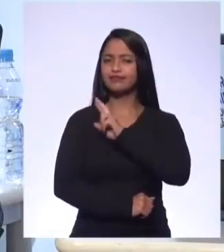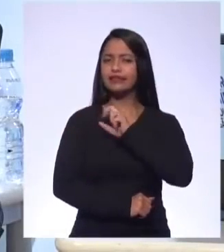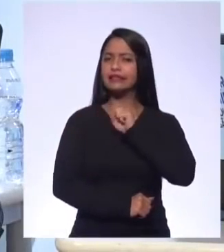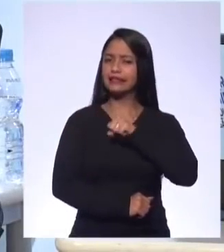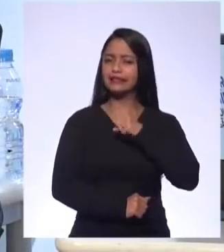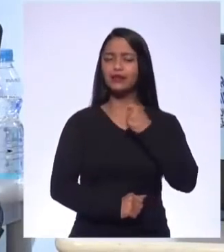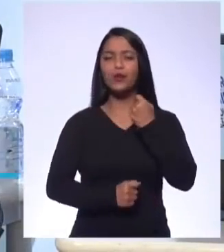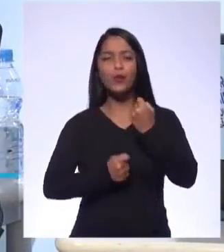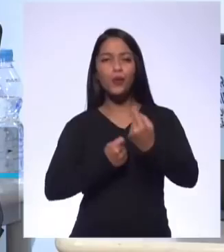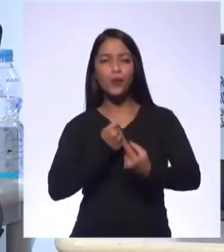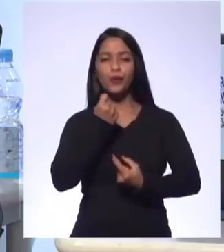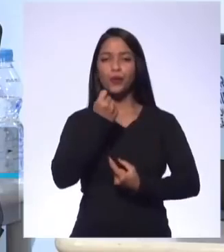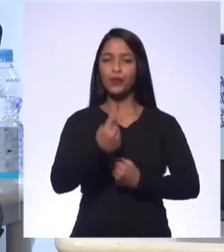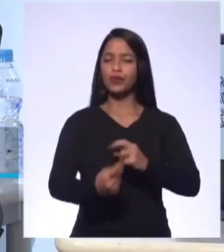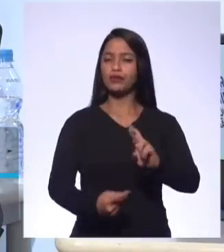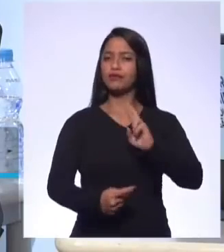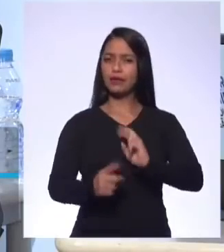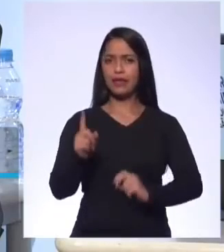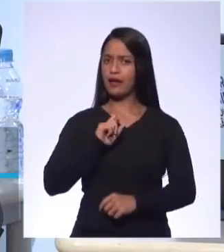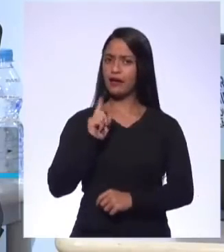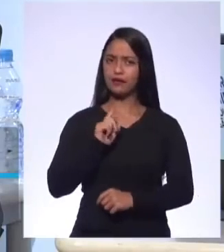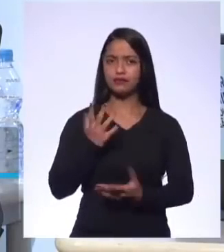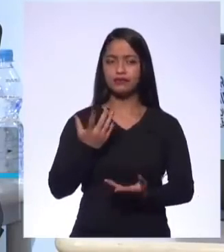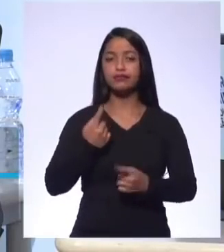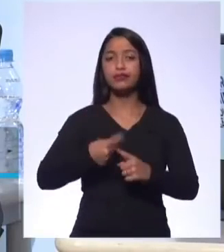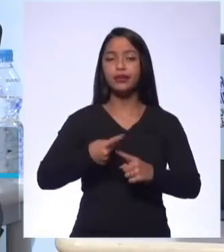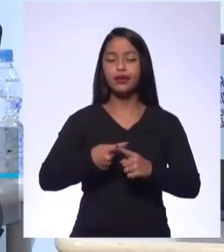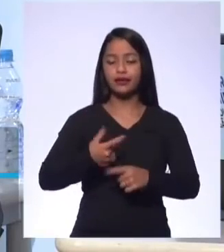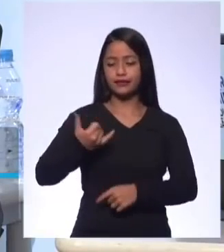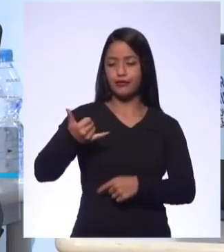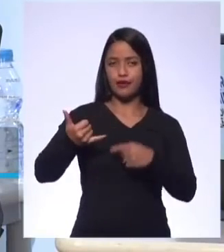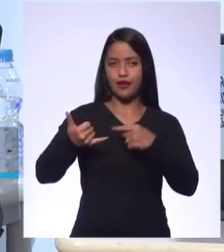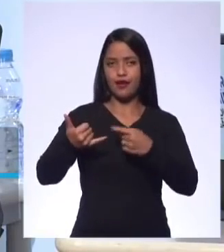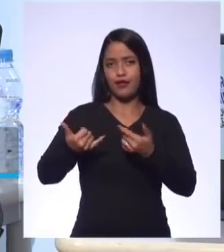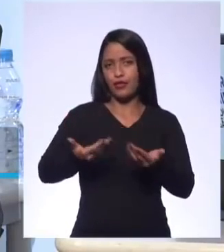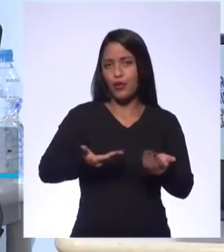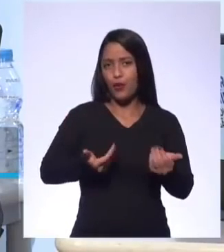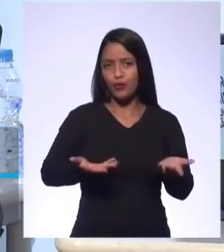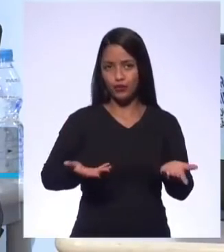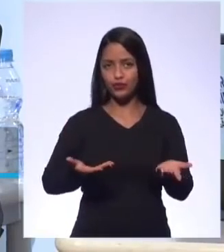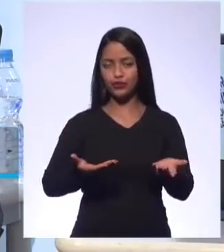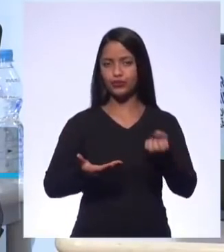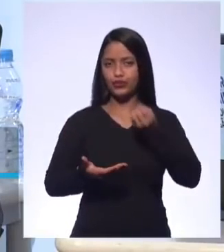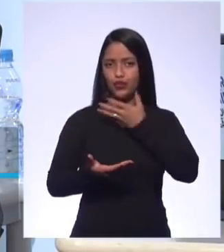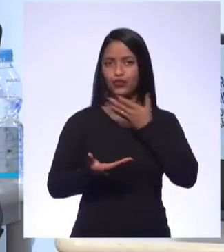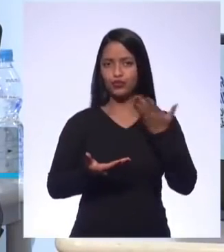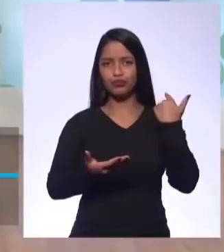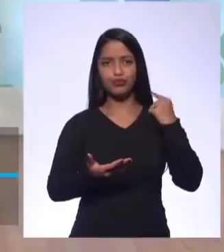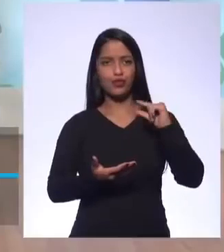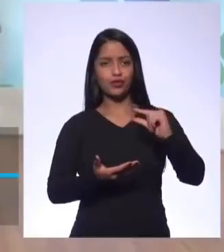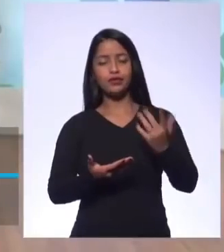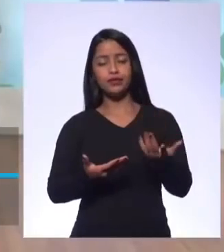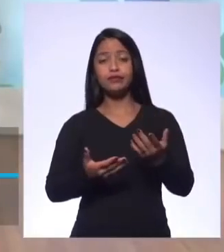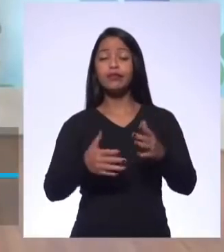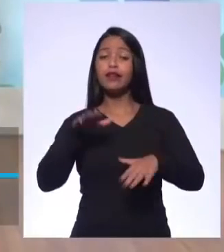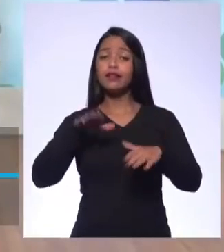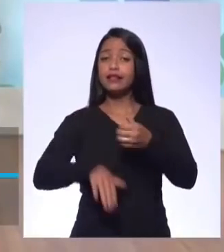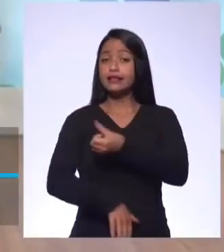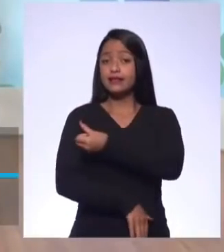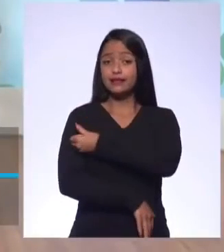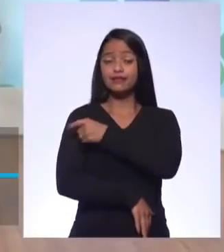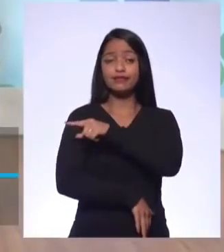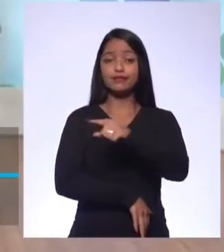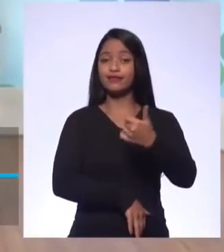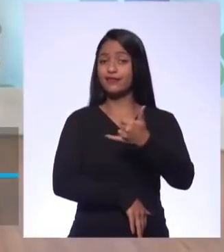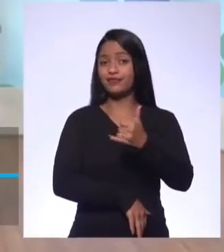que é não, né? Porque tá, sei lá, pegou o celular há pouco tempo, porque estamos falando para o 6º ano. Tem alunos que não têm celular. Então, também